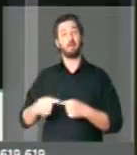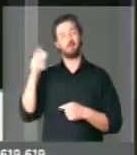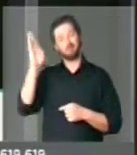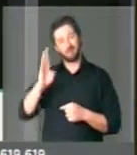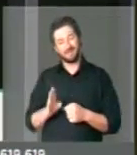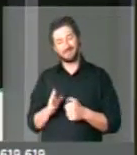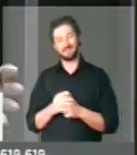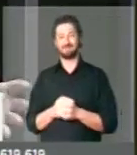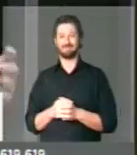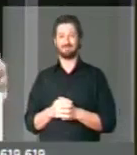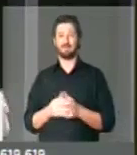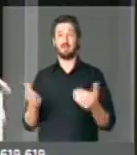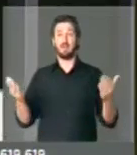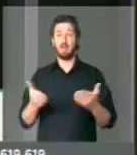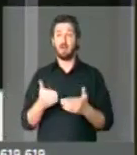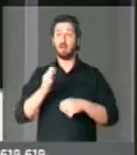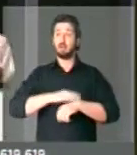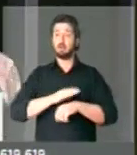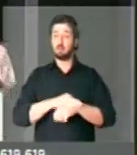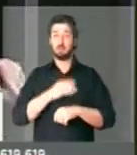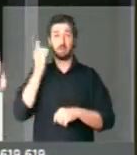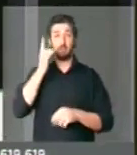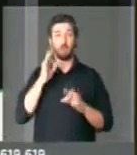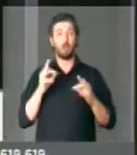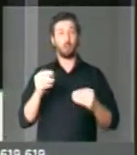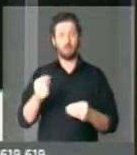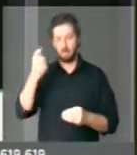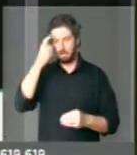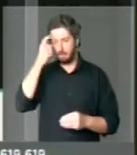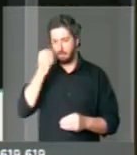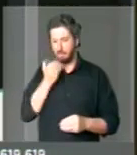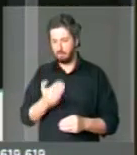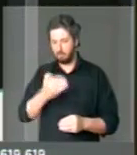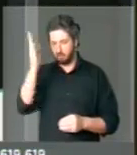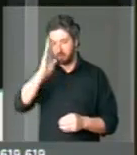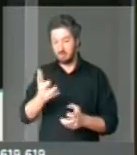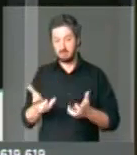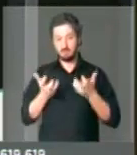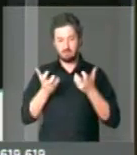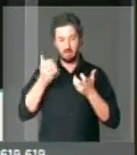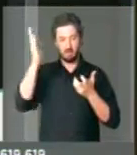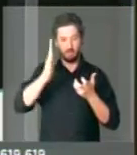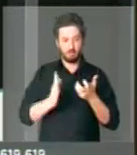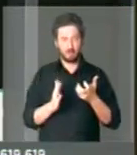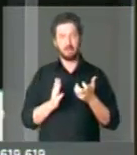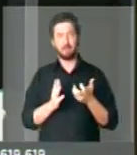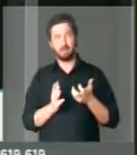Brasil. Então é a hora de todos os parlamentares que pensam no país, que querem ver o Brasil